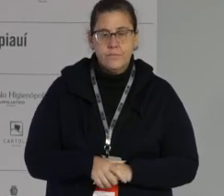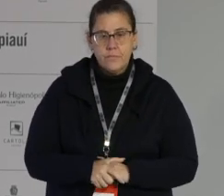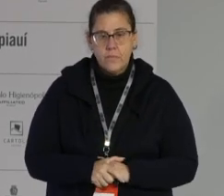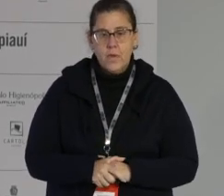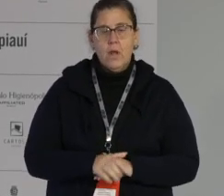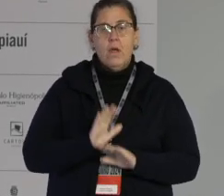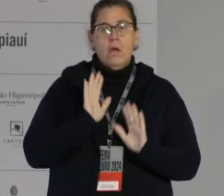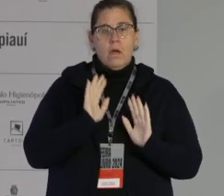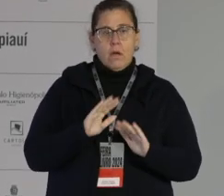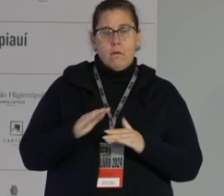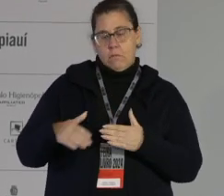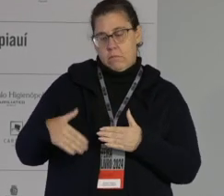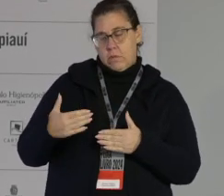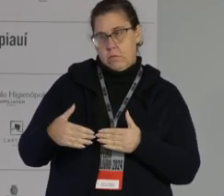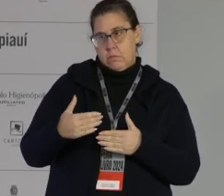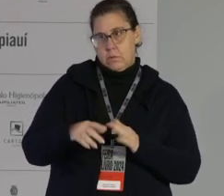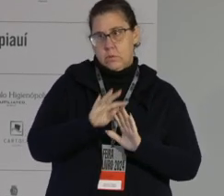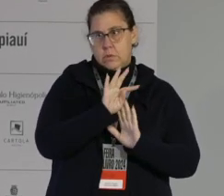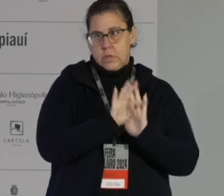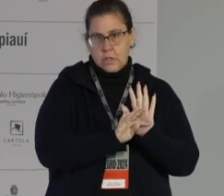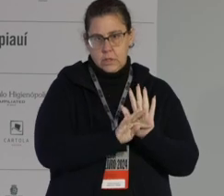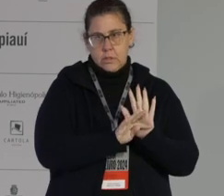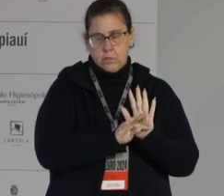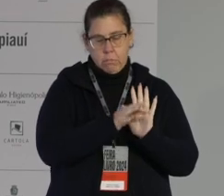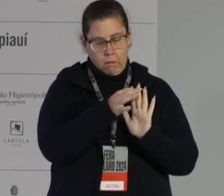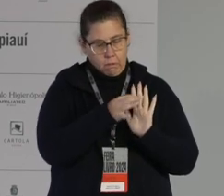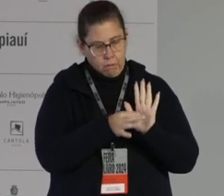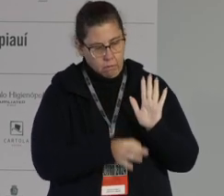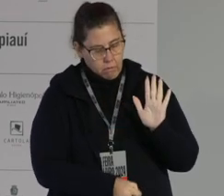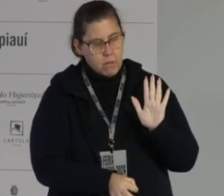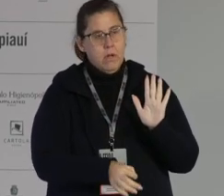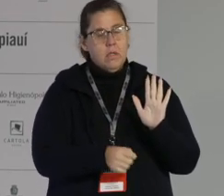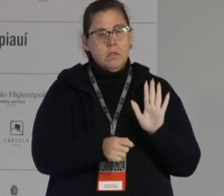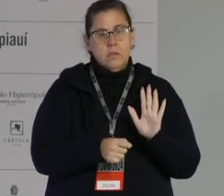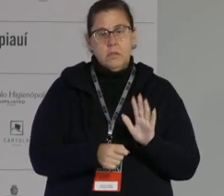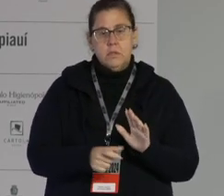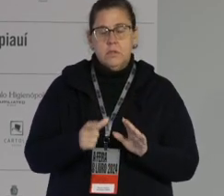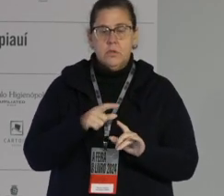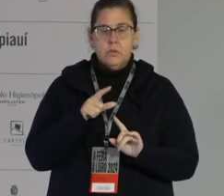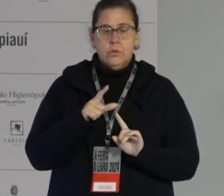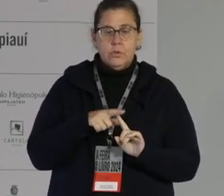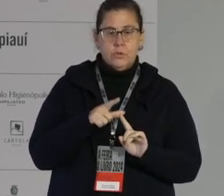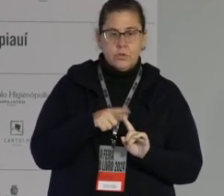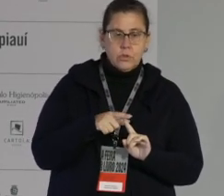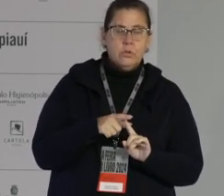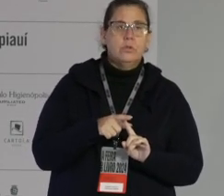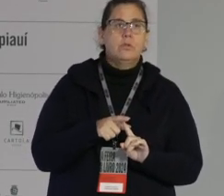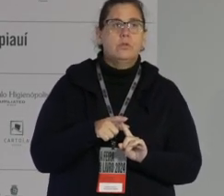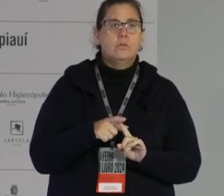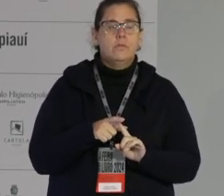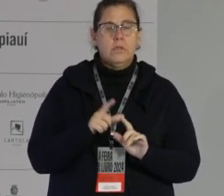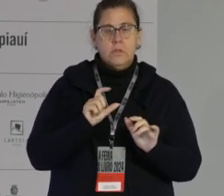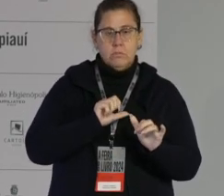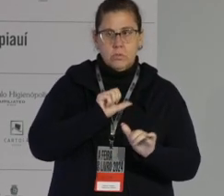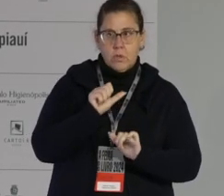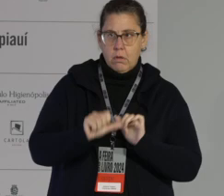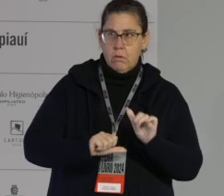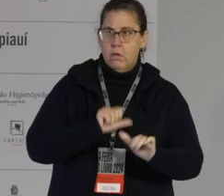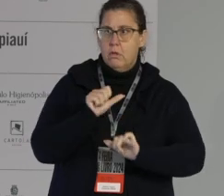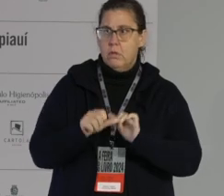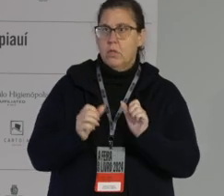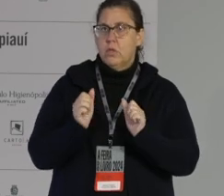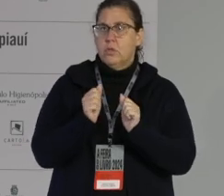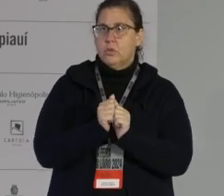mas ao longo do texto, a ideia que eu pensei é que ao longo do texto o estilo vai se transformando, né, junto